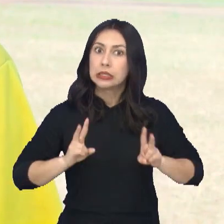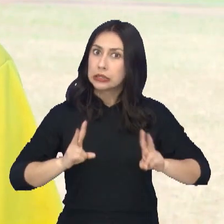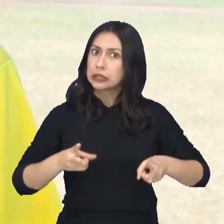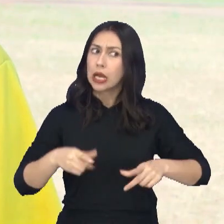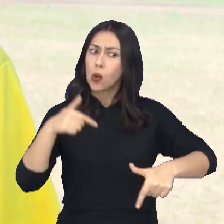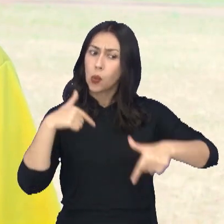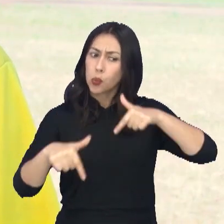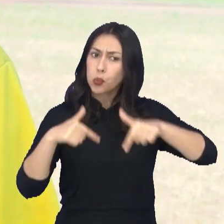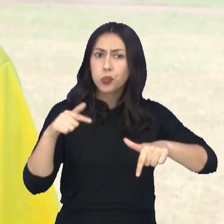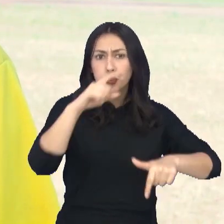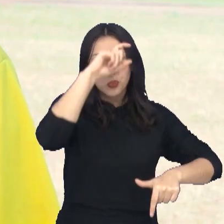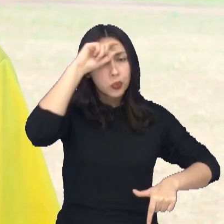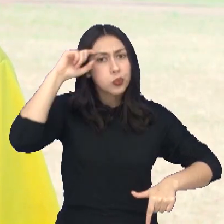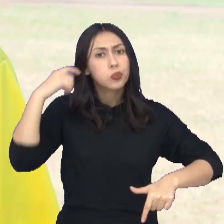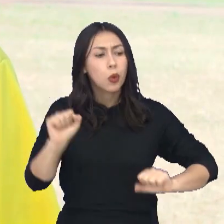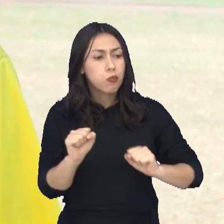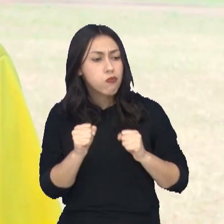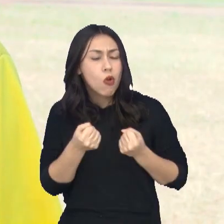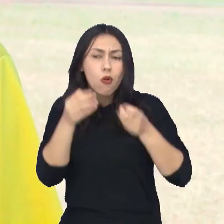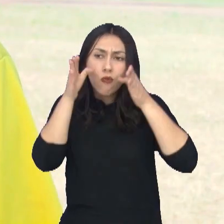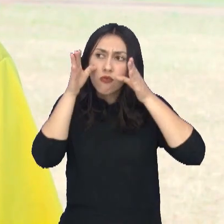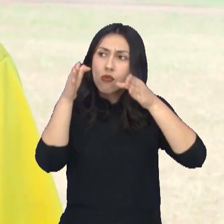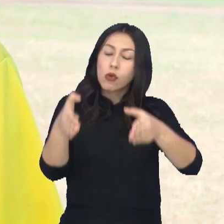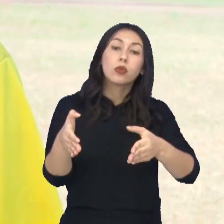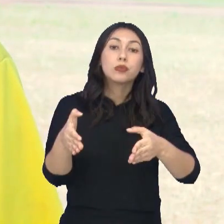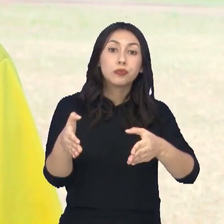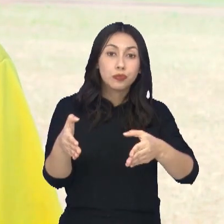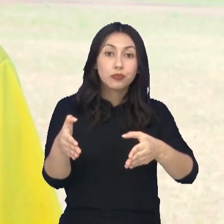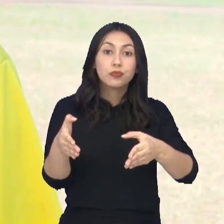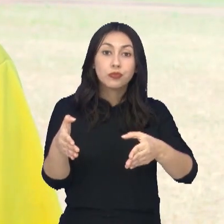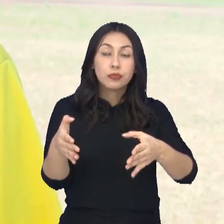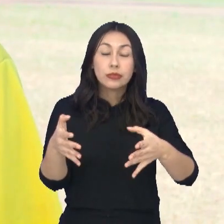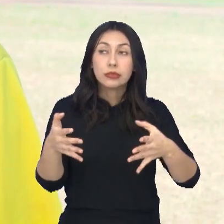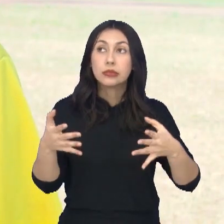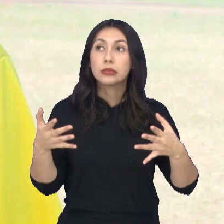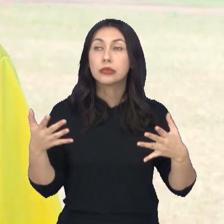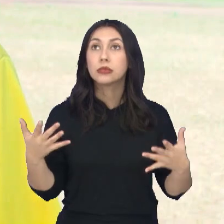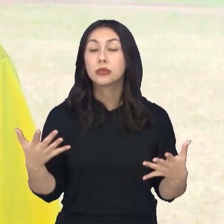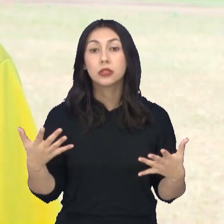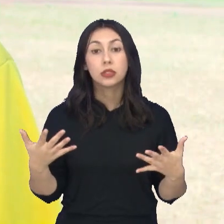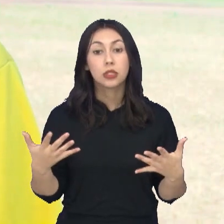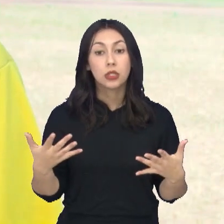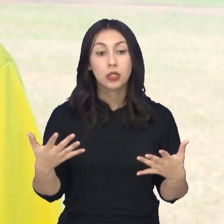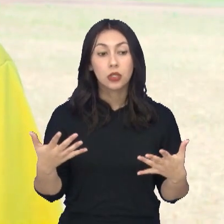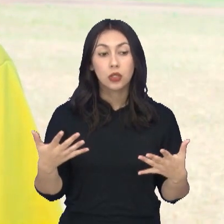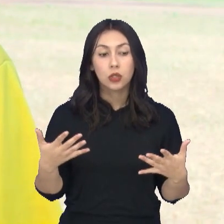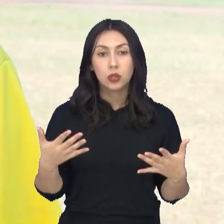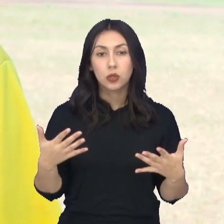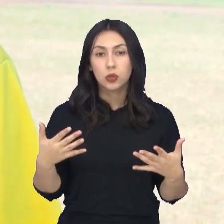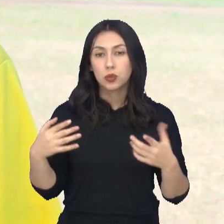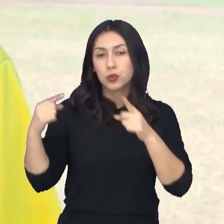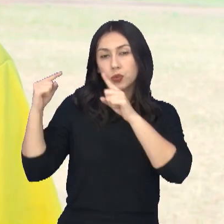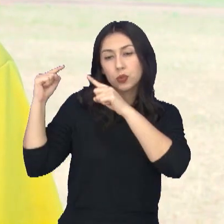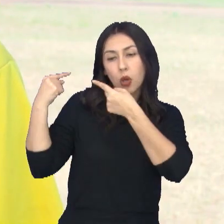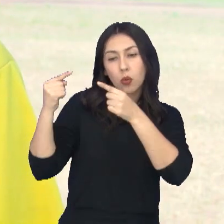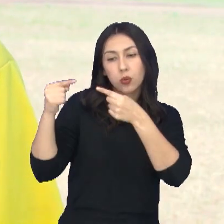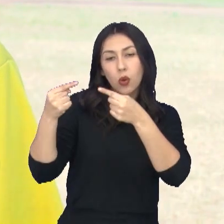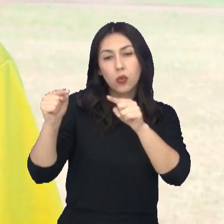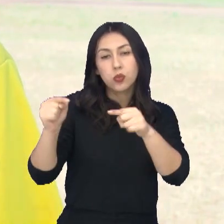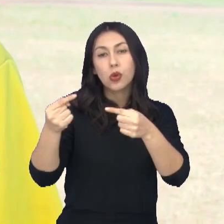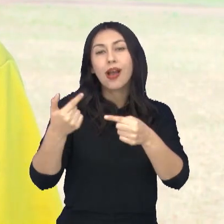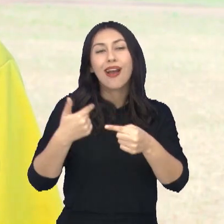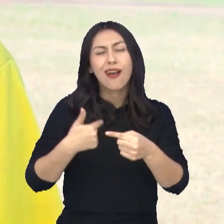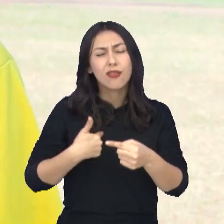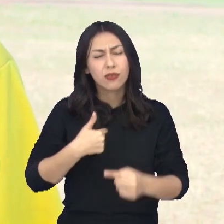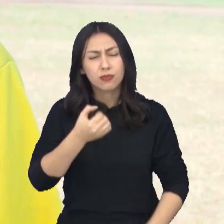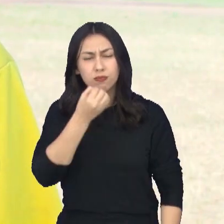trabalho, sempre com muito foco. E em relação às últimas partidas, eu fui